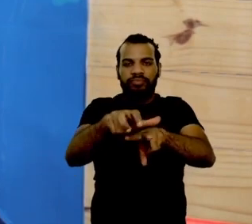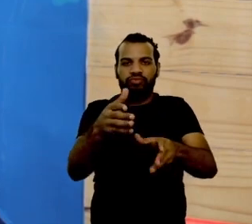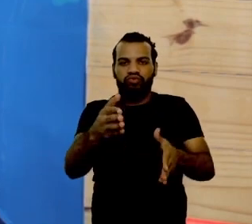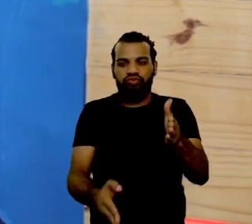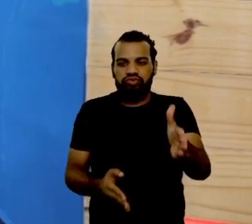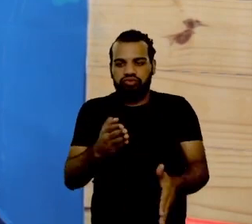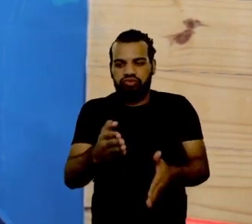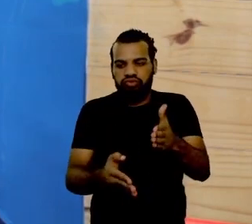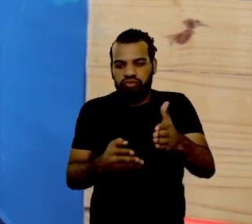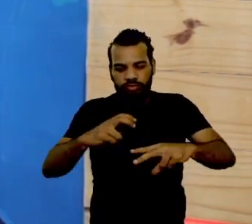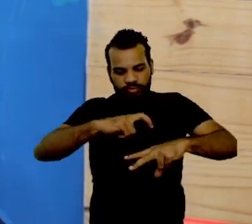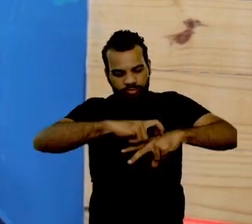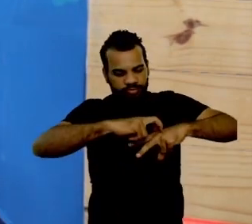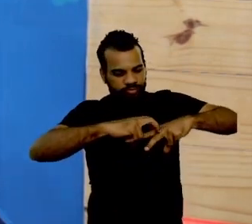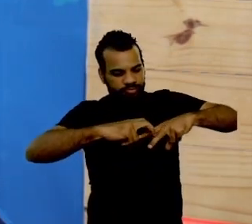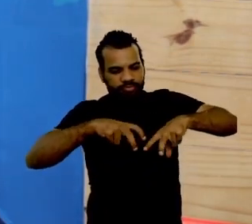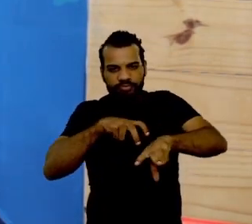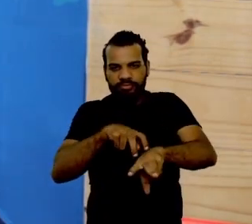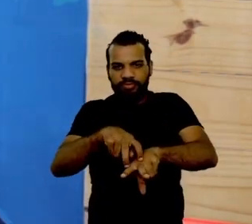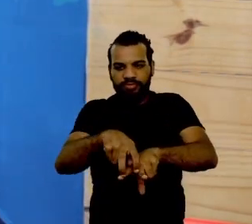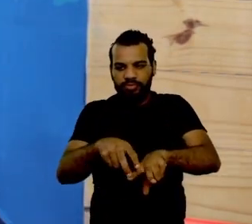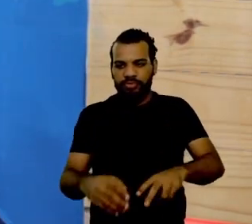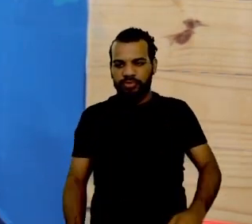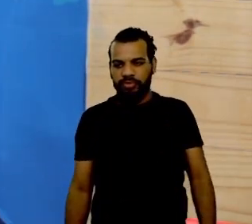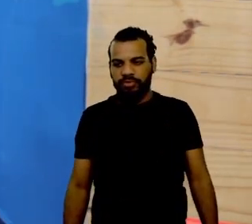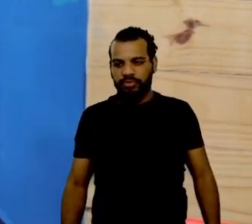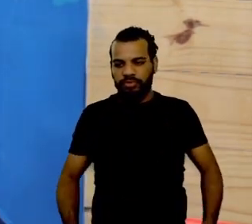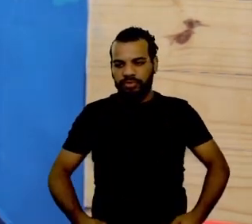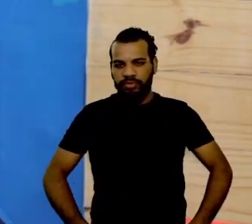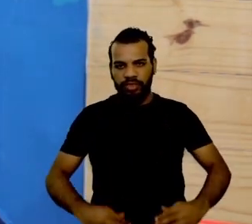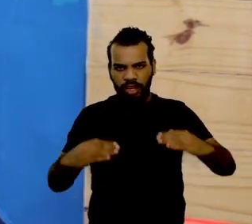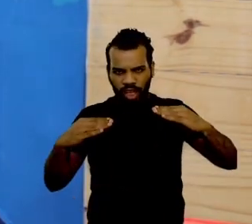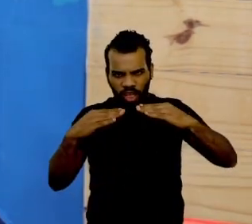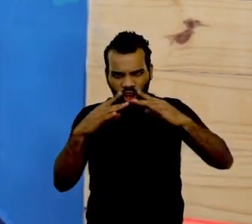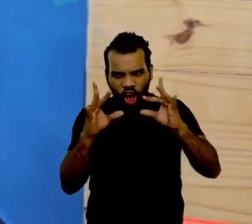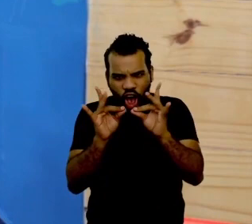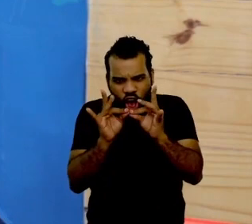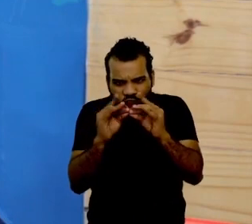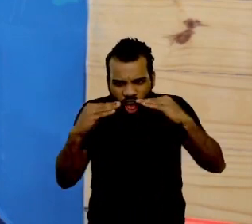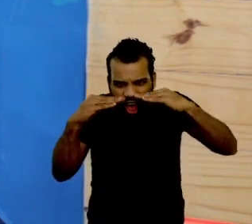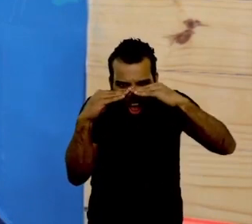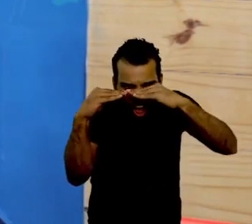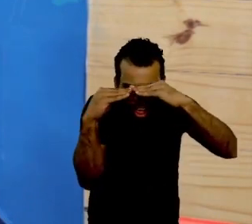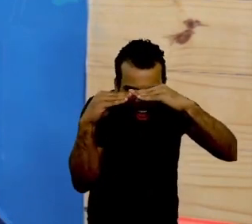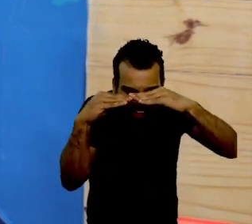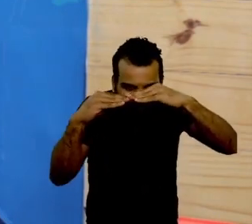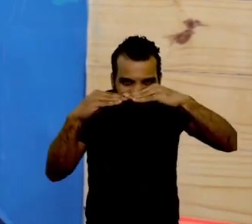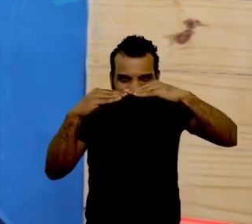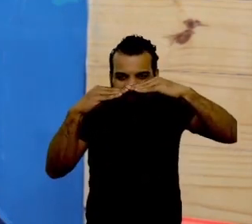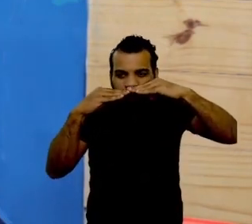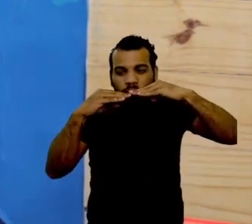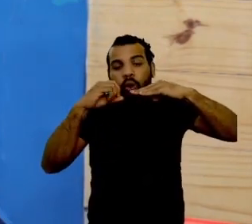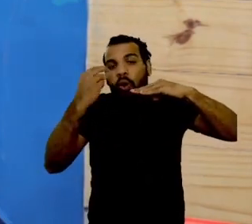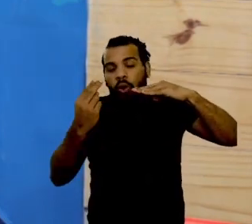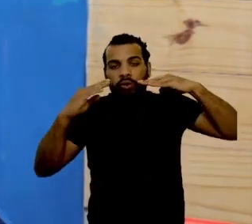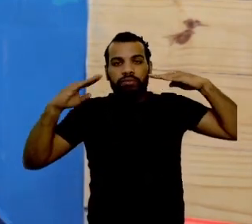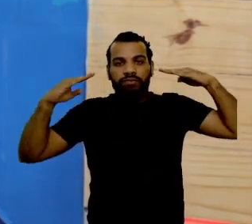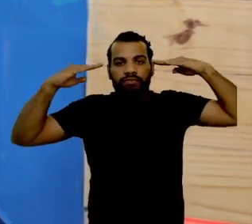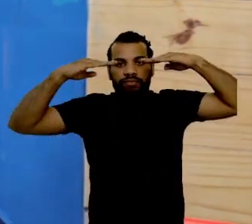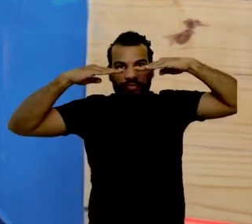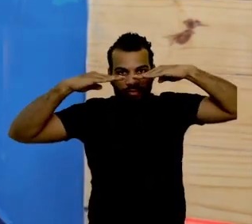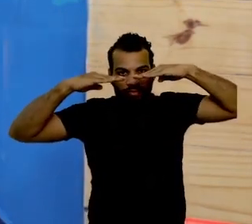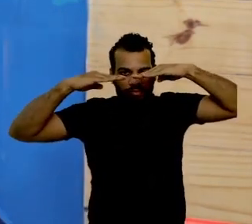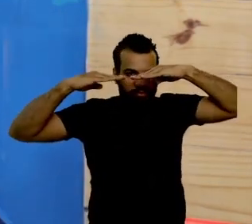linha férrea, você acha que os trilhos são colados um no outro ou são colocados com espaço